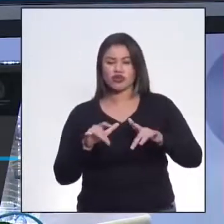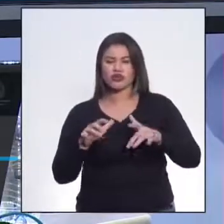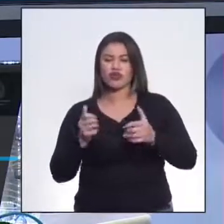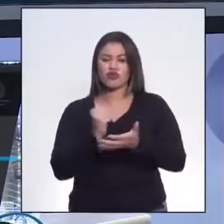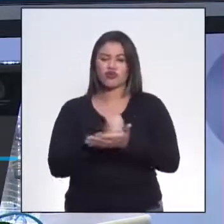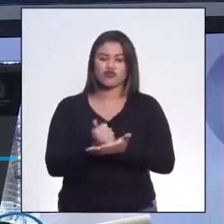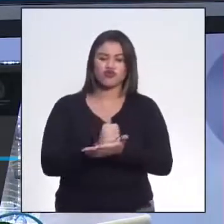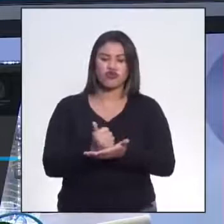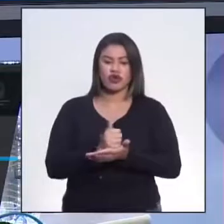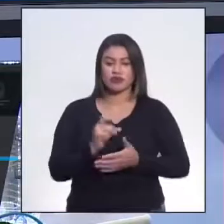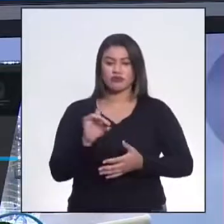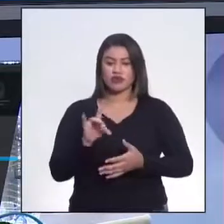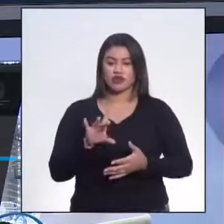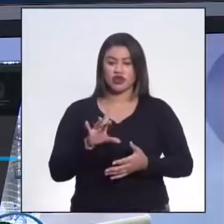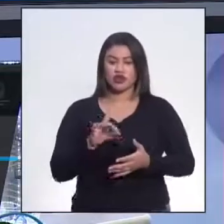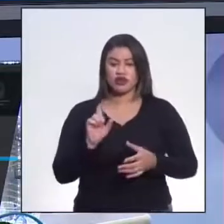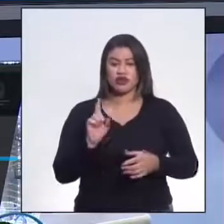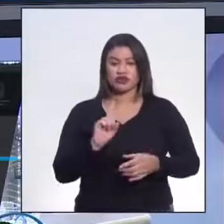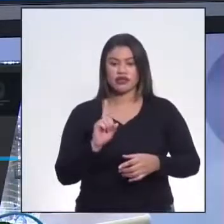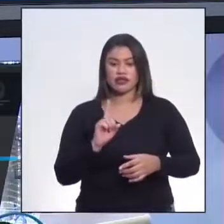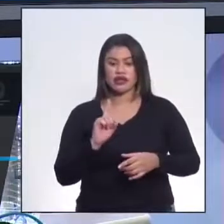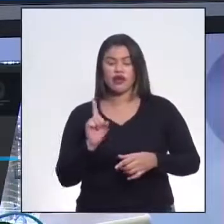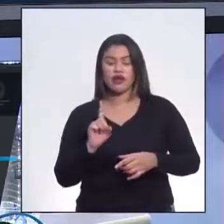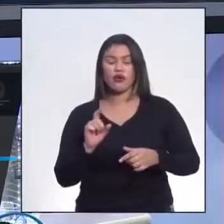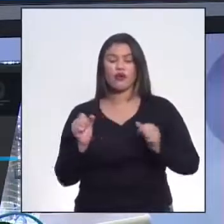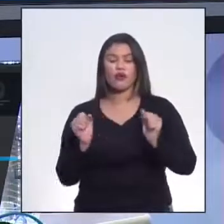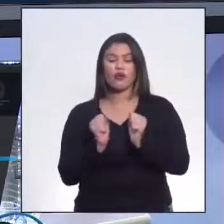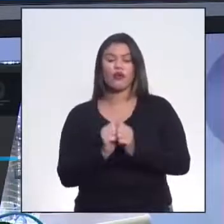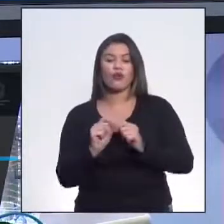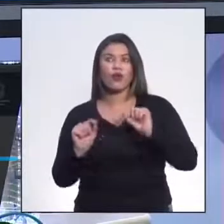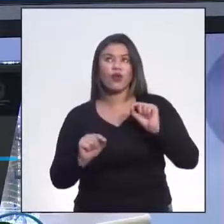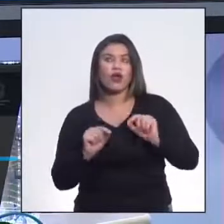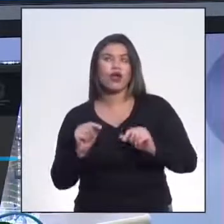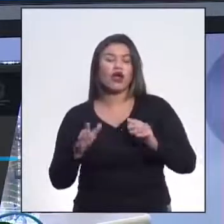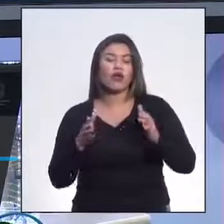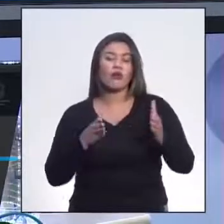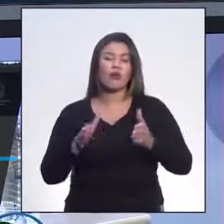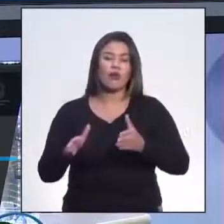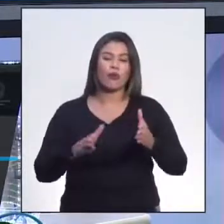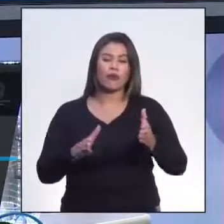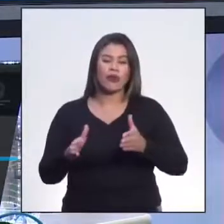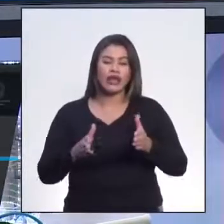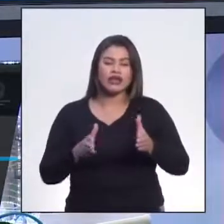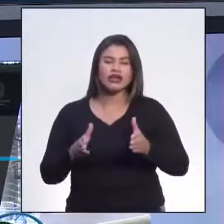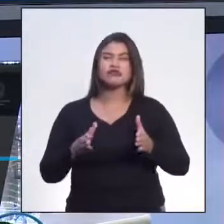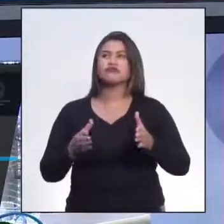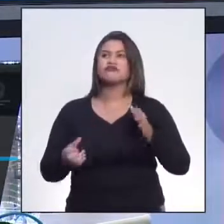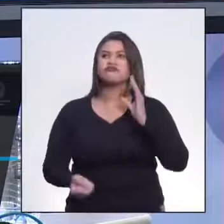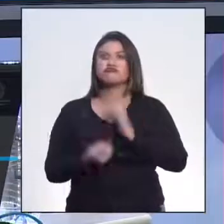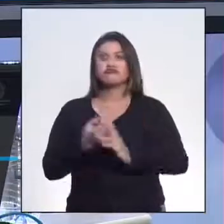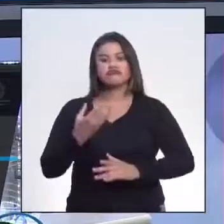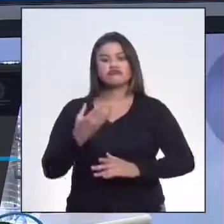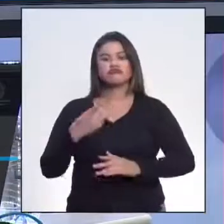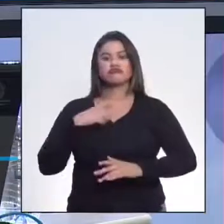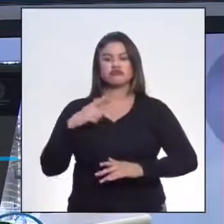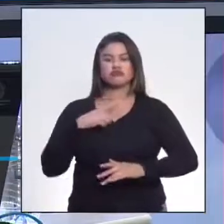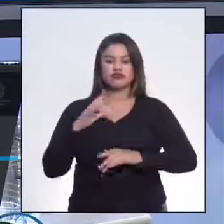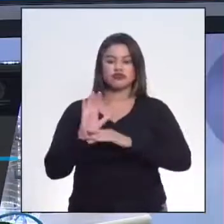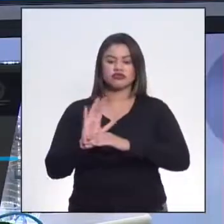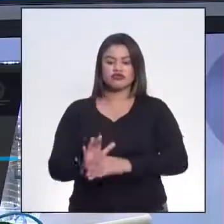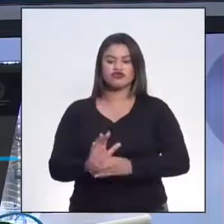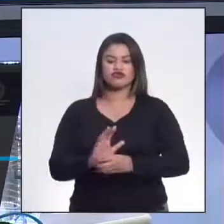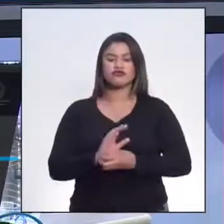videogame, mas sim tecnologia ela está associada ao momento, né, ao item que foi inovador naquele momento.